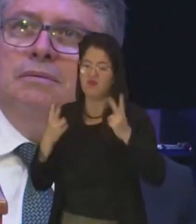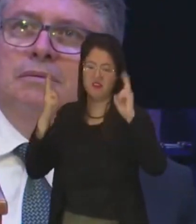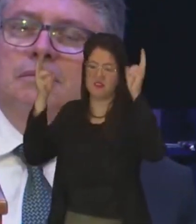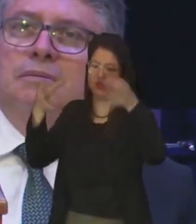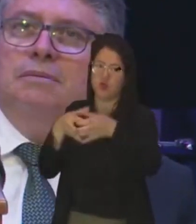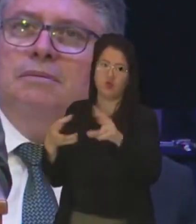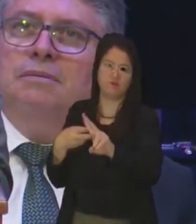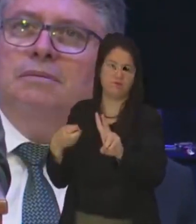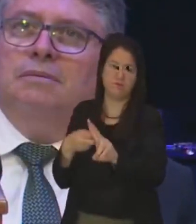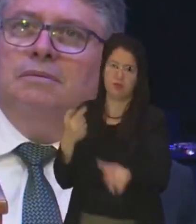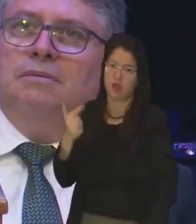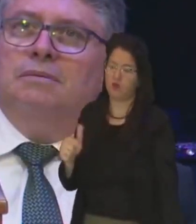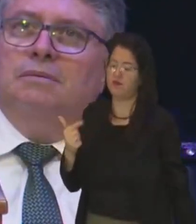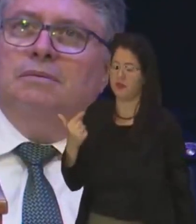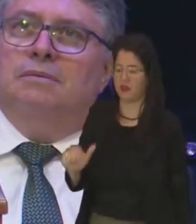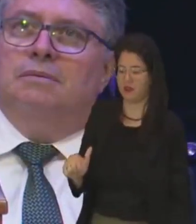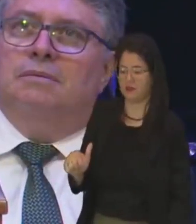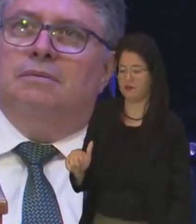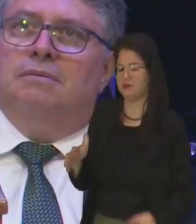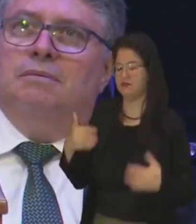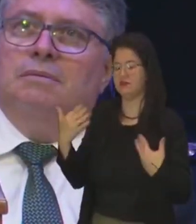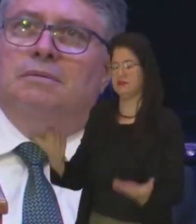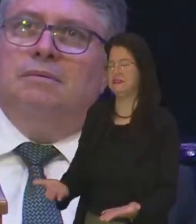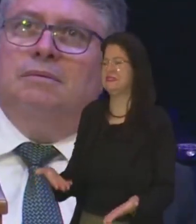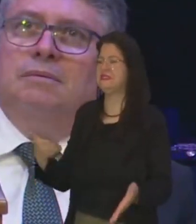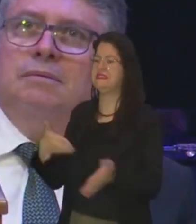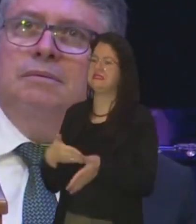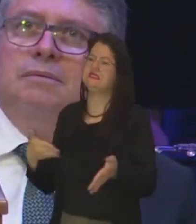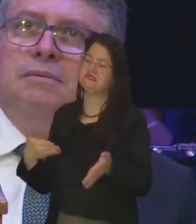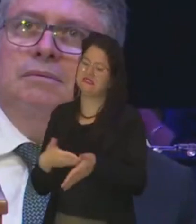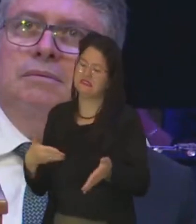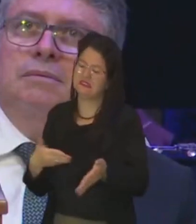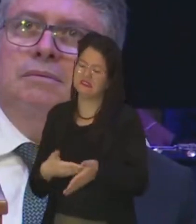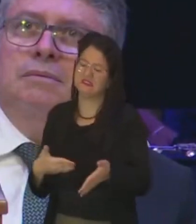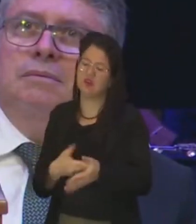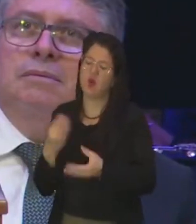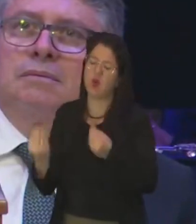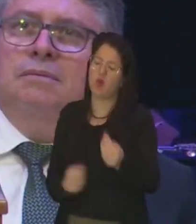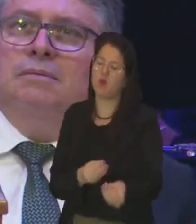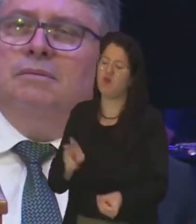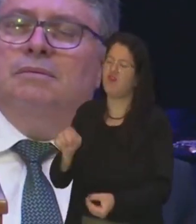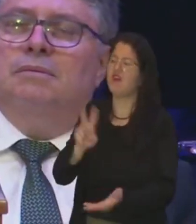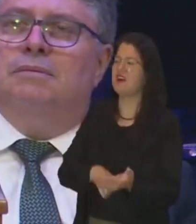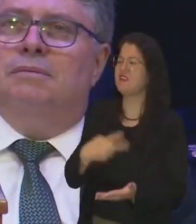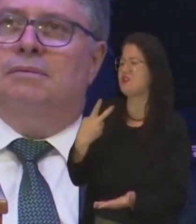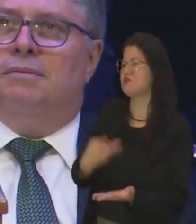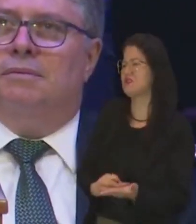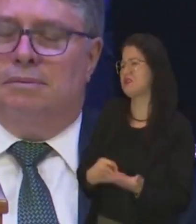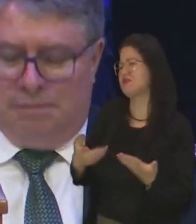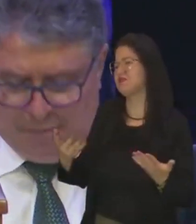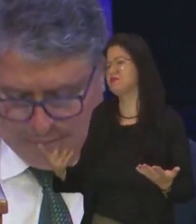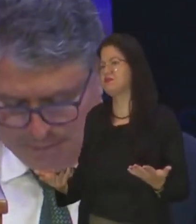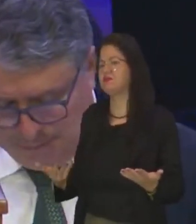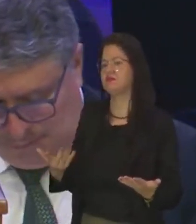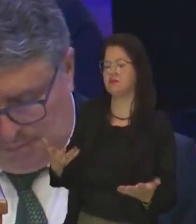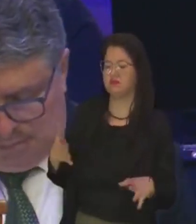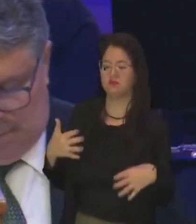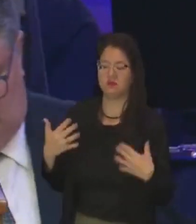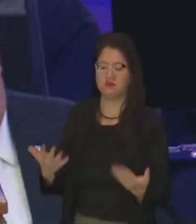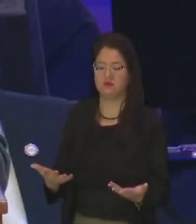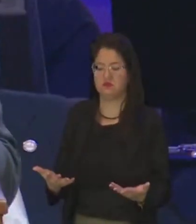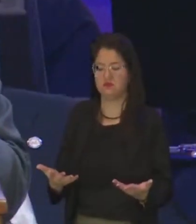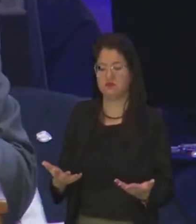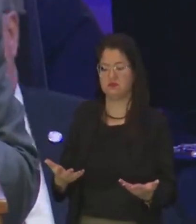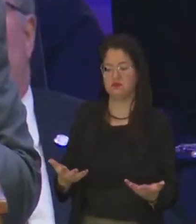xerente. Então travou nessa parte, né? Como é que nós vamos fazer para traduzir e tal? Bom, não